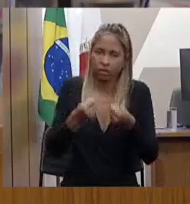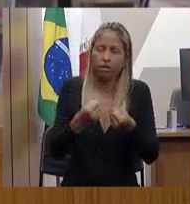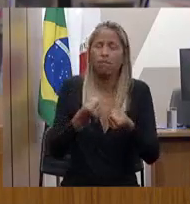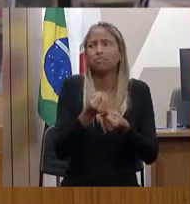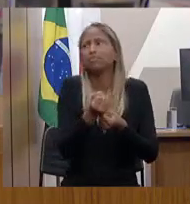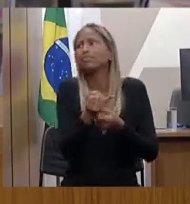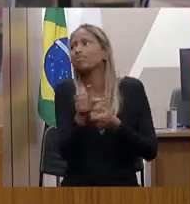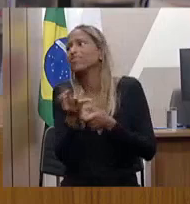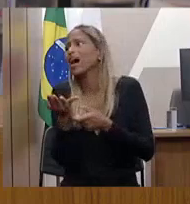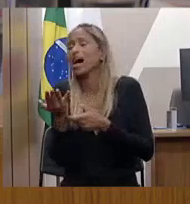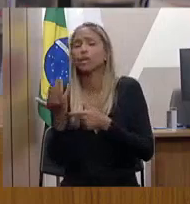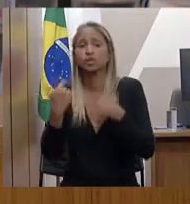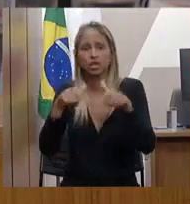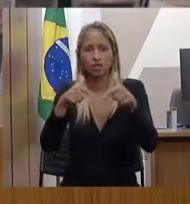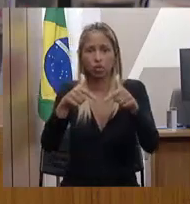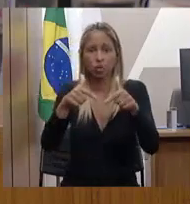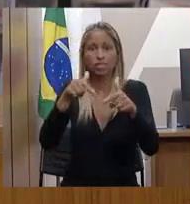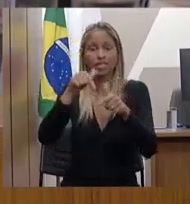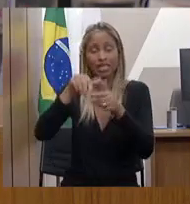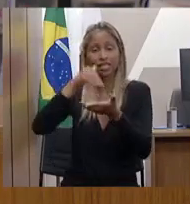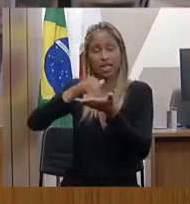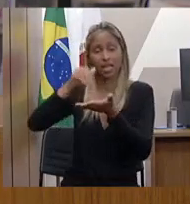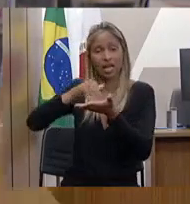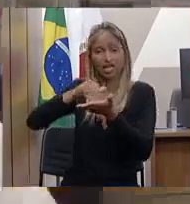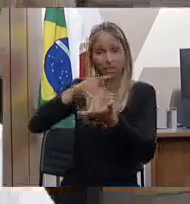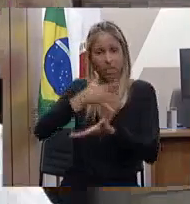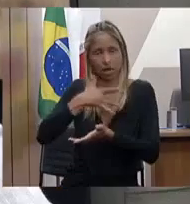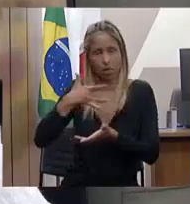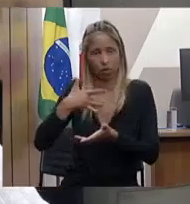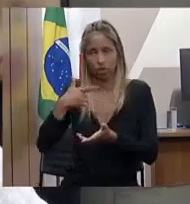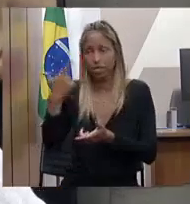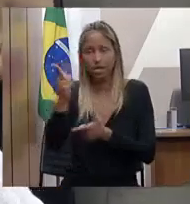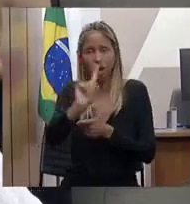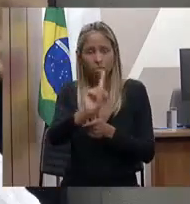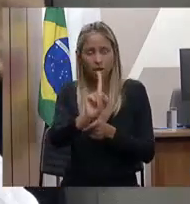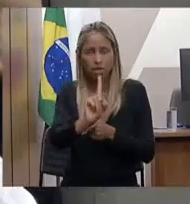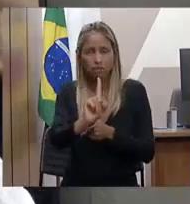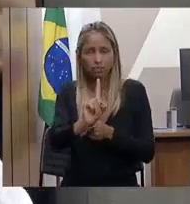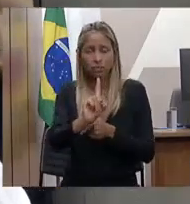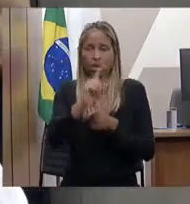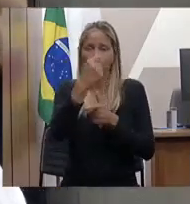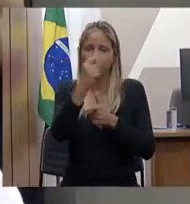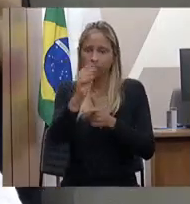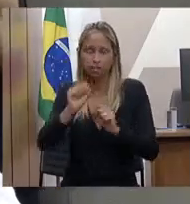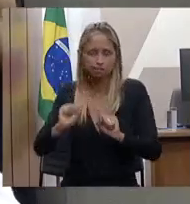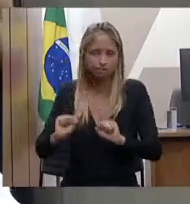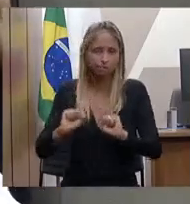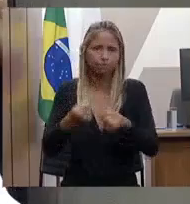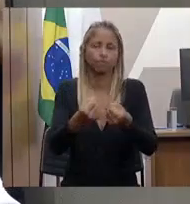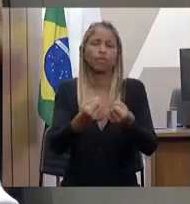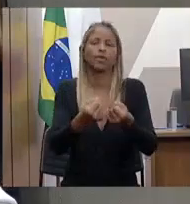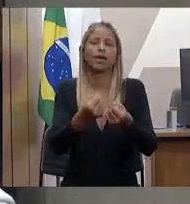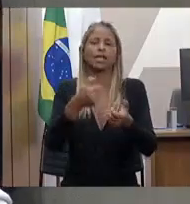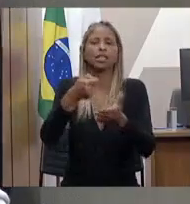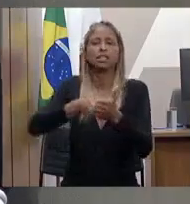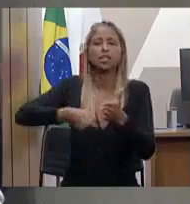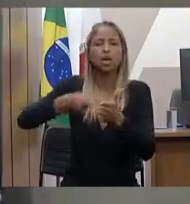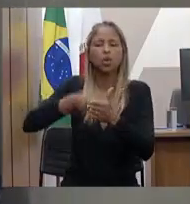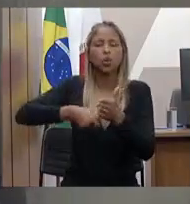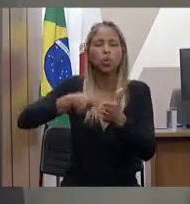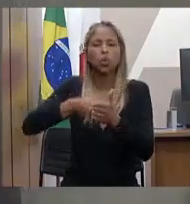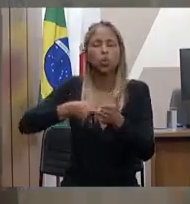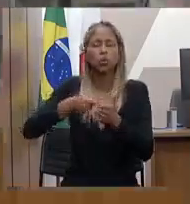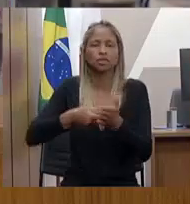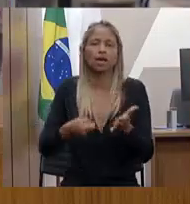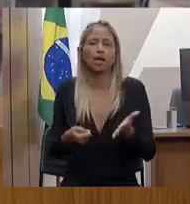de vários servidores dentro da Secretaria de Saúde ele não existe e a gente precisa fortalecer essa luta para que